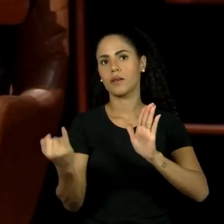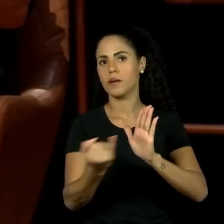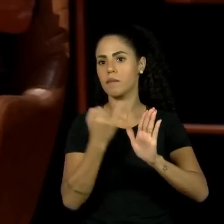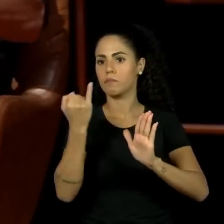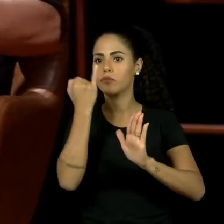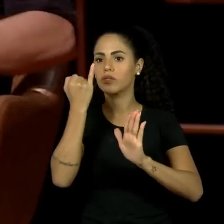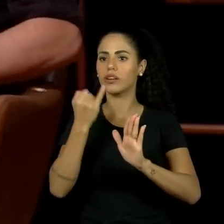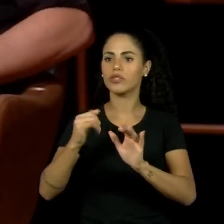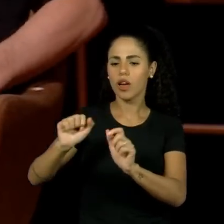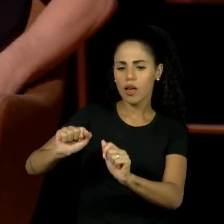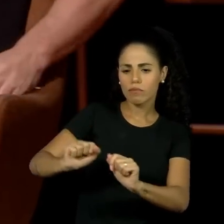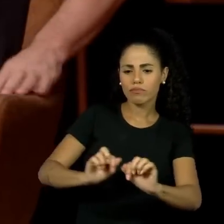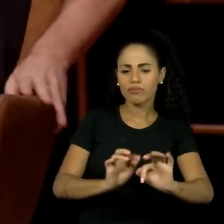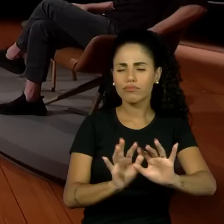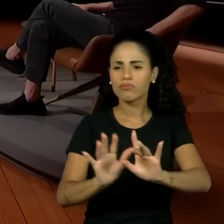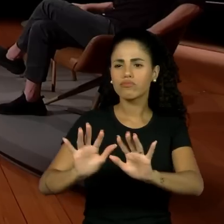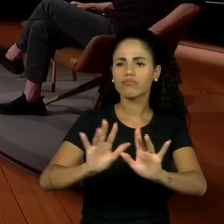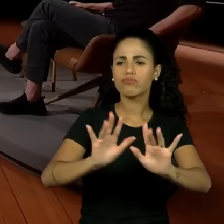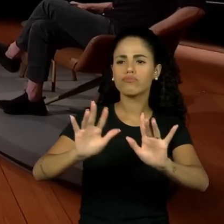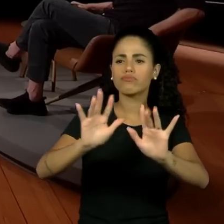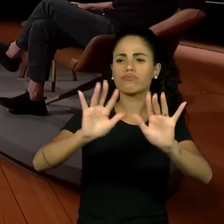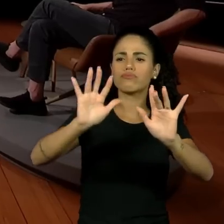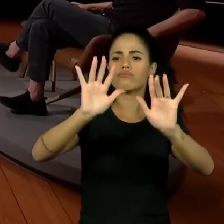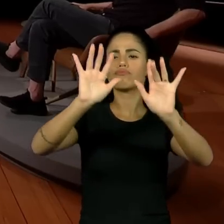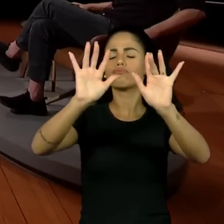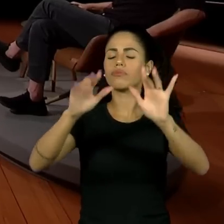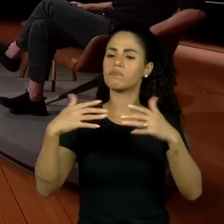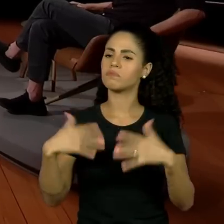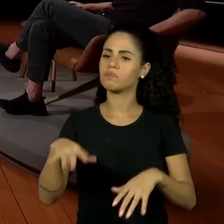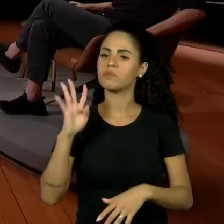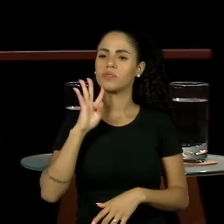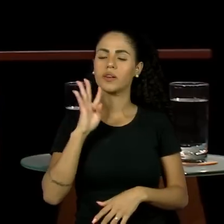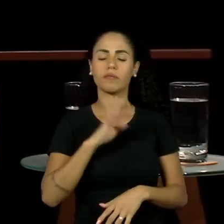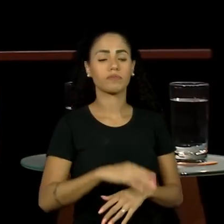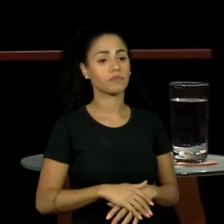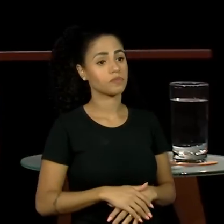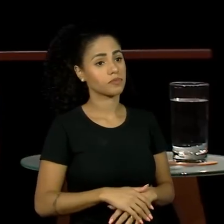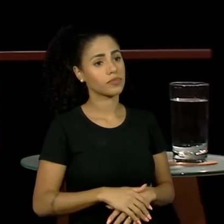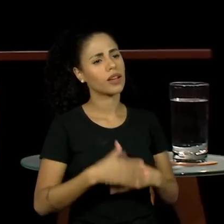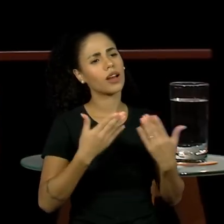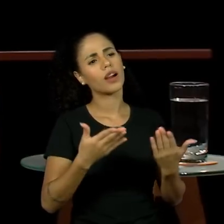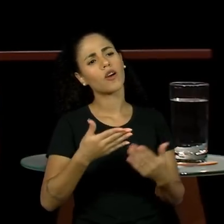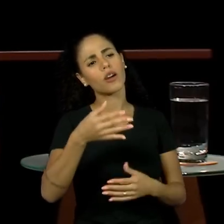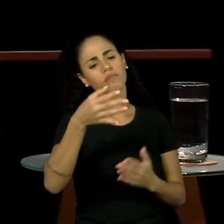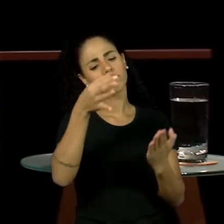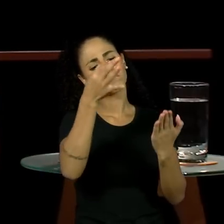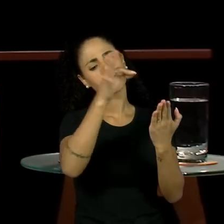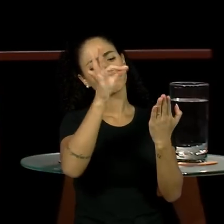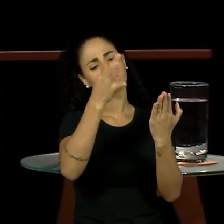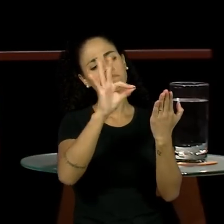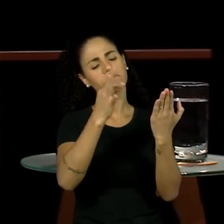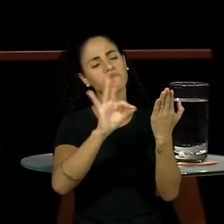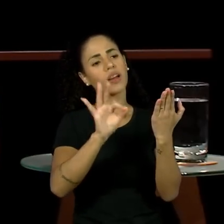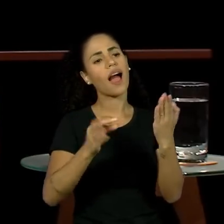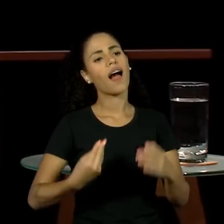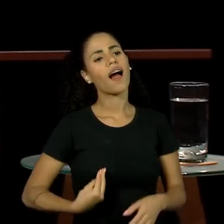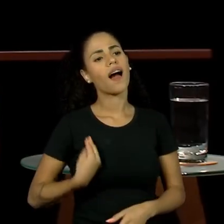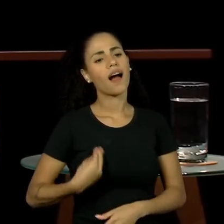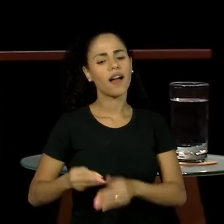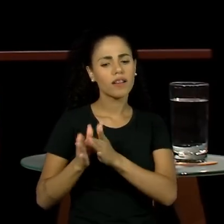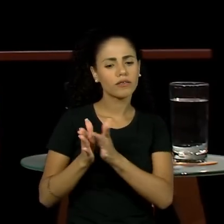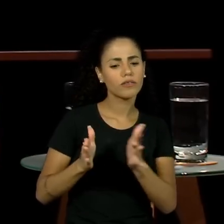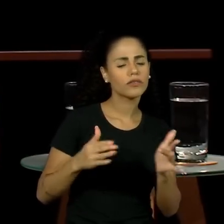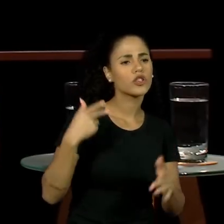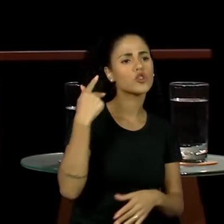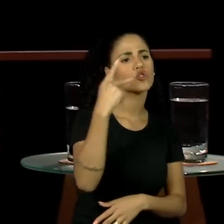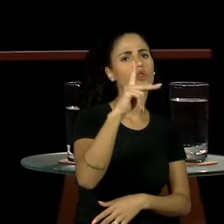nova estética para o teatro brasileiro, né? Que bacana. Agora, analisando o seu currículo, a sua trajetória, a gente percebe que